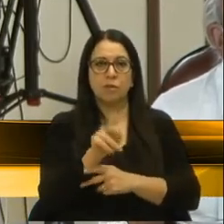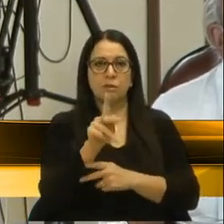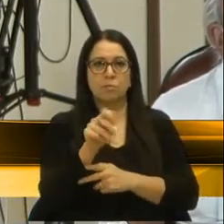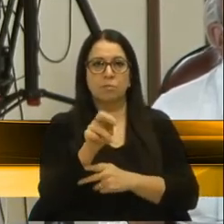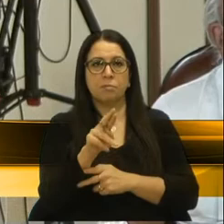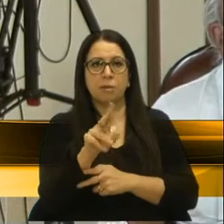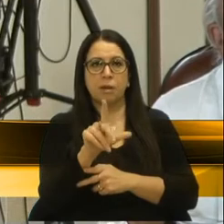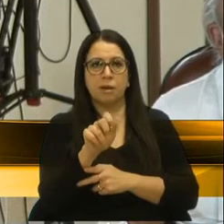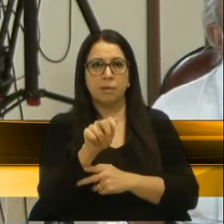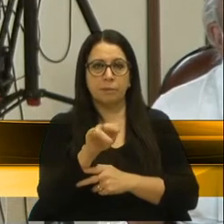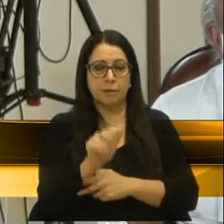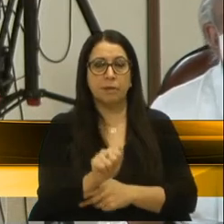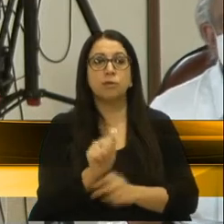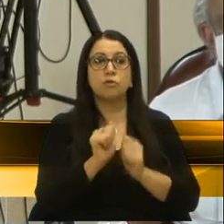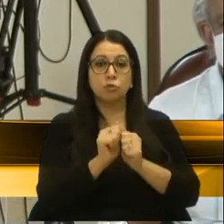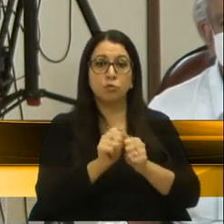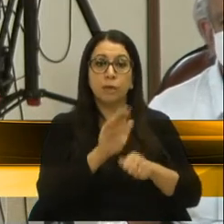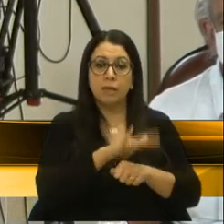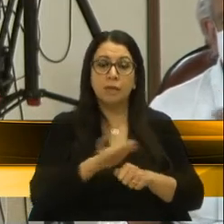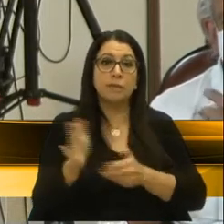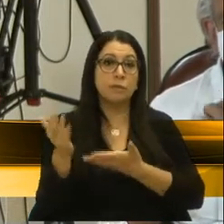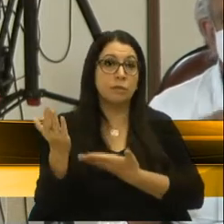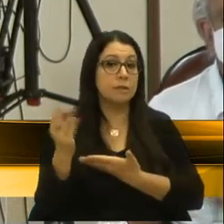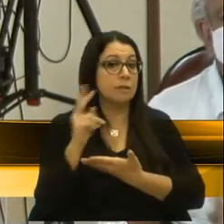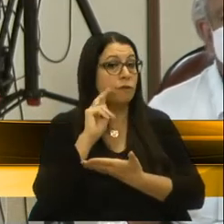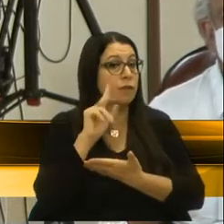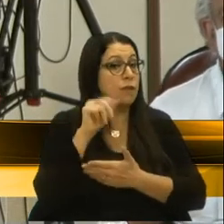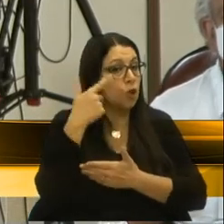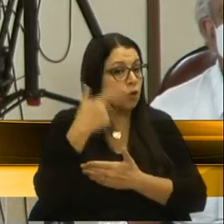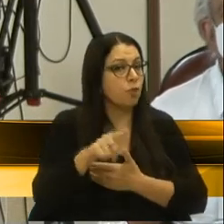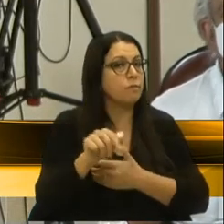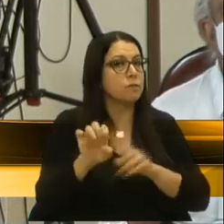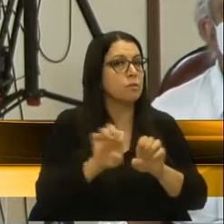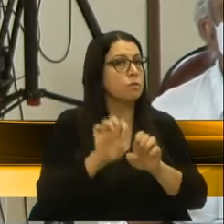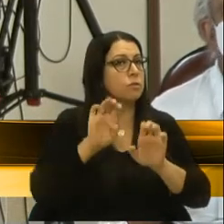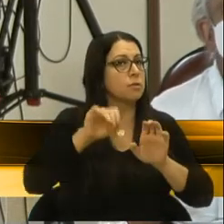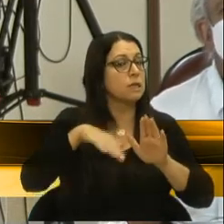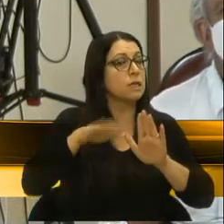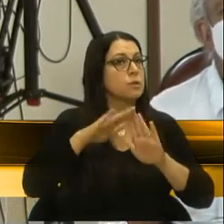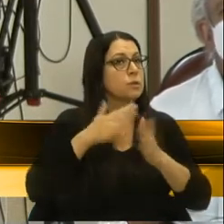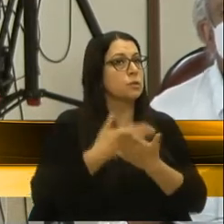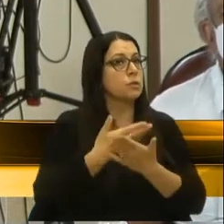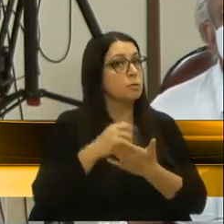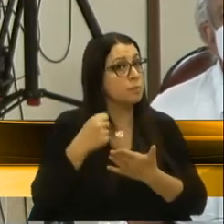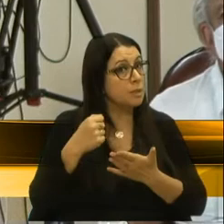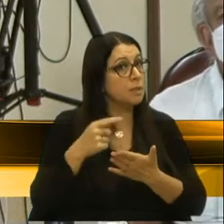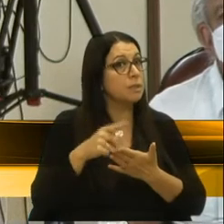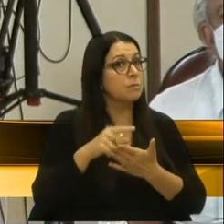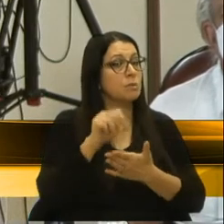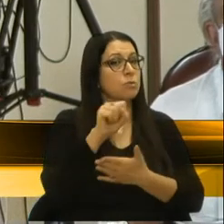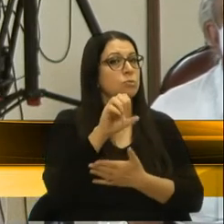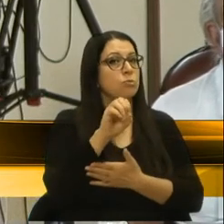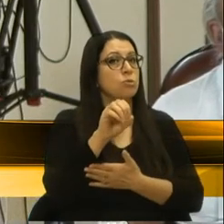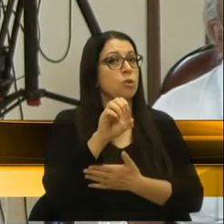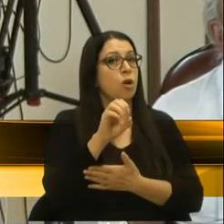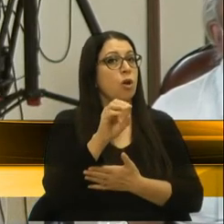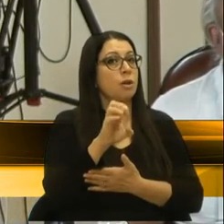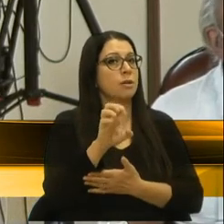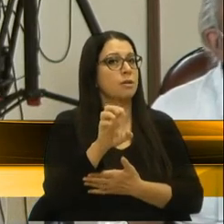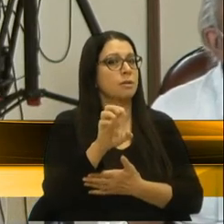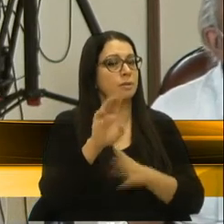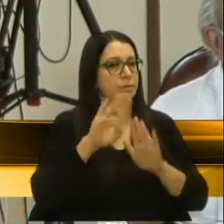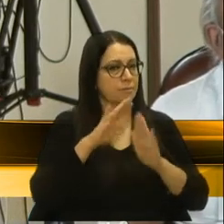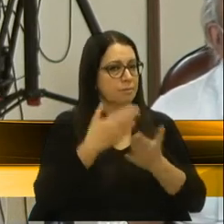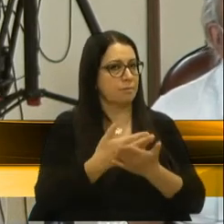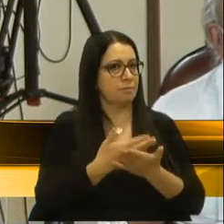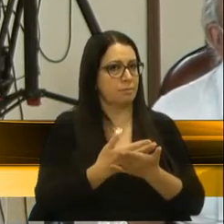Defesa da Criança e do Adolescente, rever essa estrutura nas escolas. Nós precisamos de SOI nas escolas. Isso